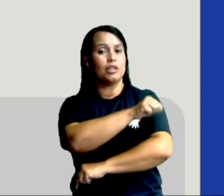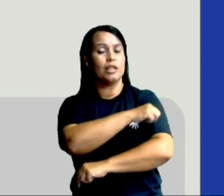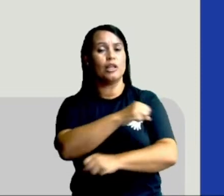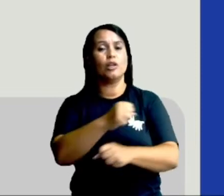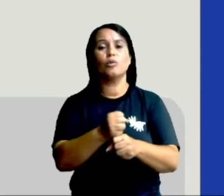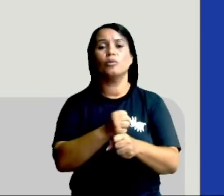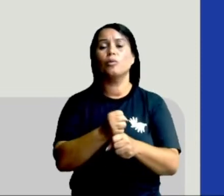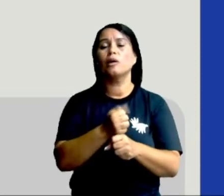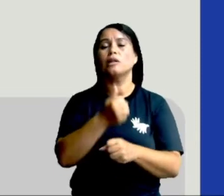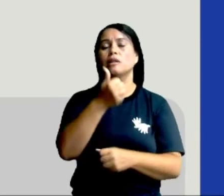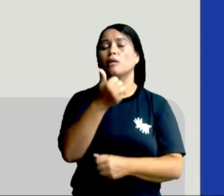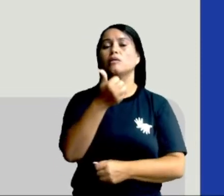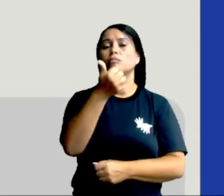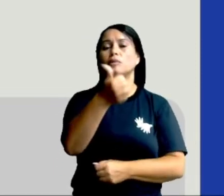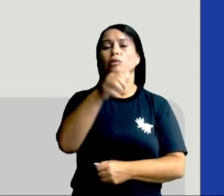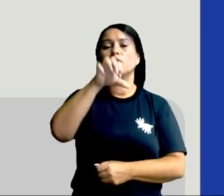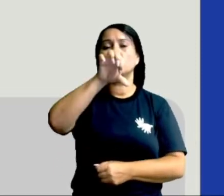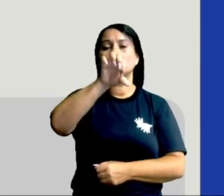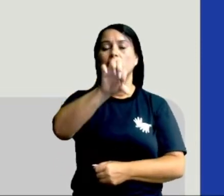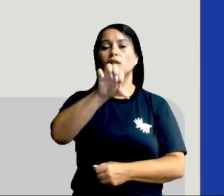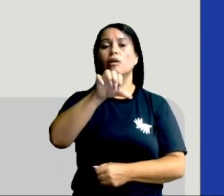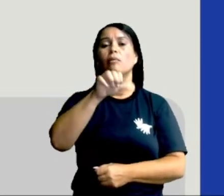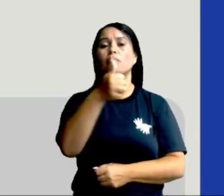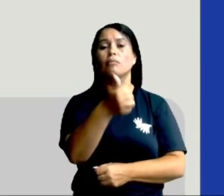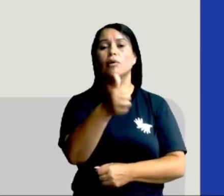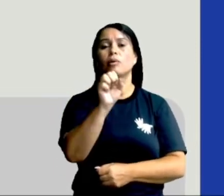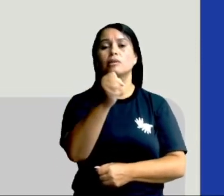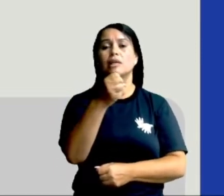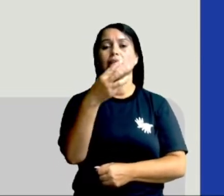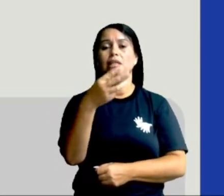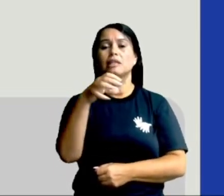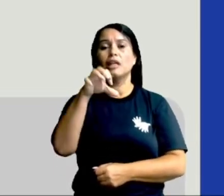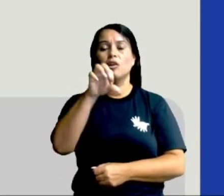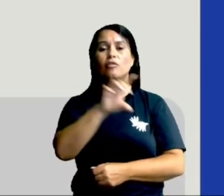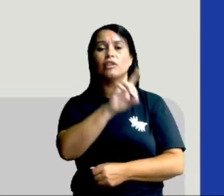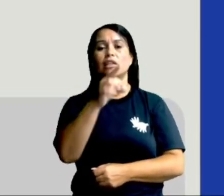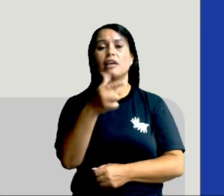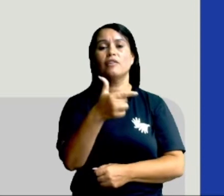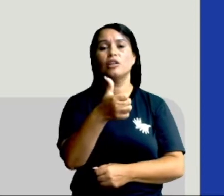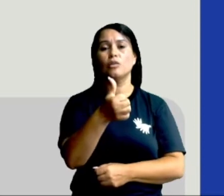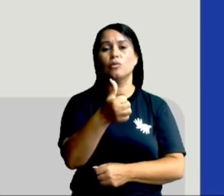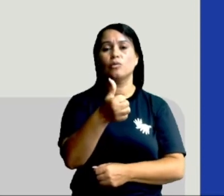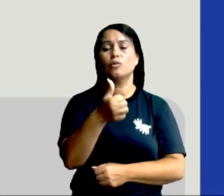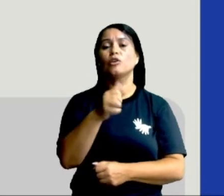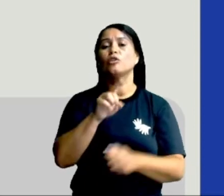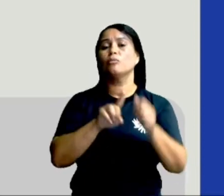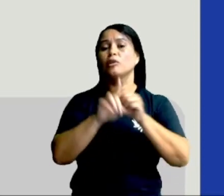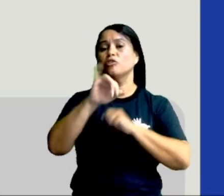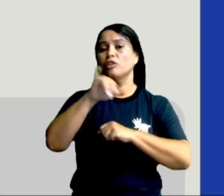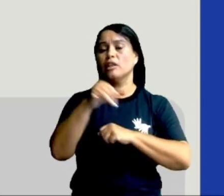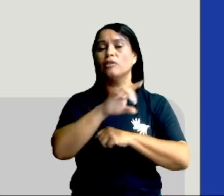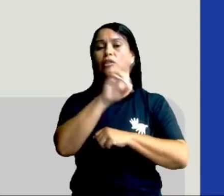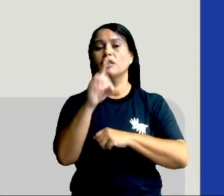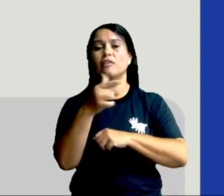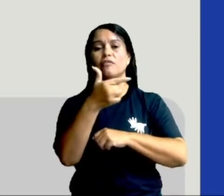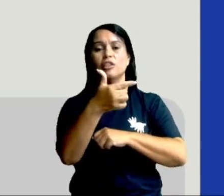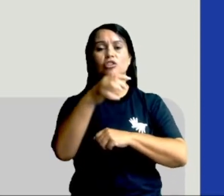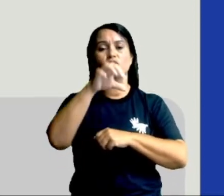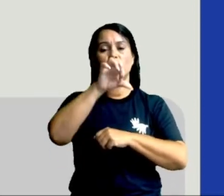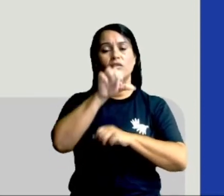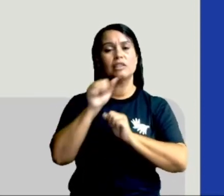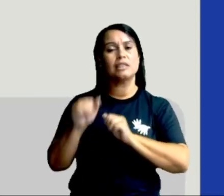em 21 de janeiro de 1839 e faleceu também no Rio de Janeiro em 29 de setembro